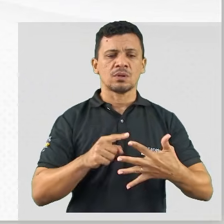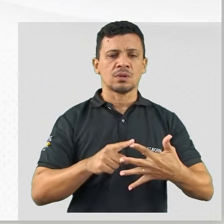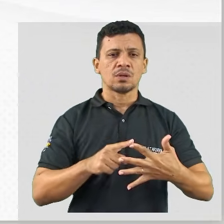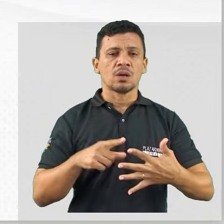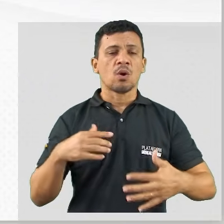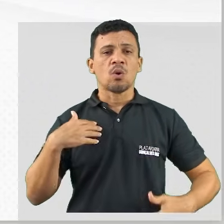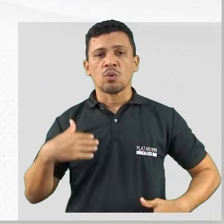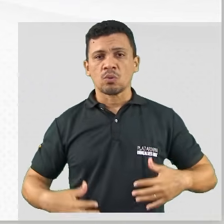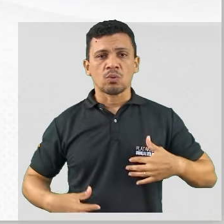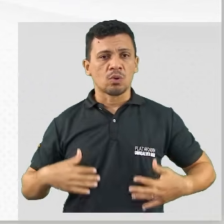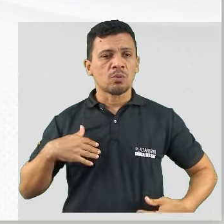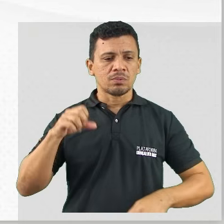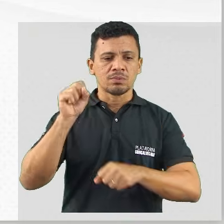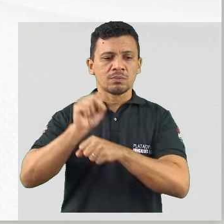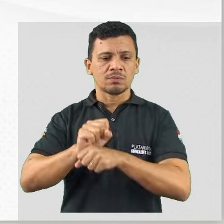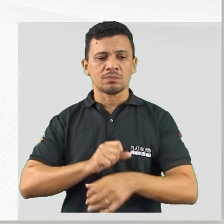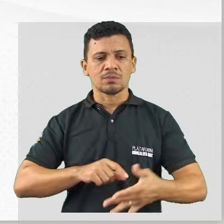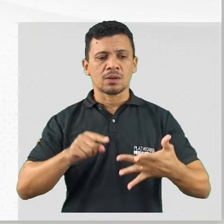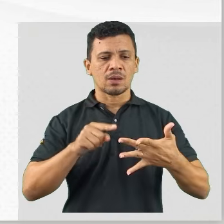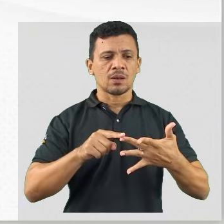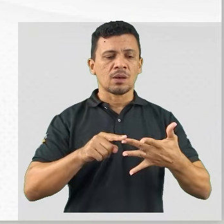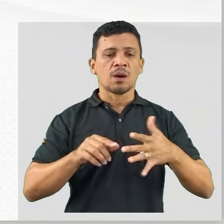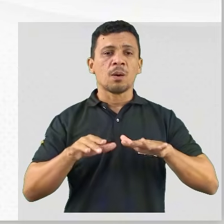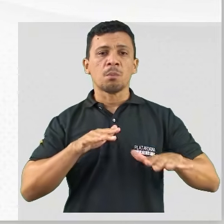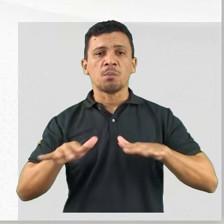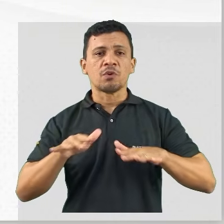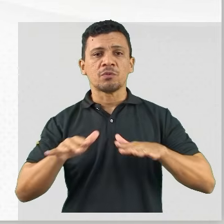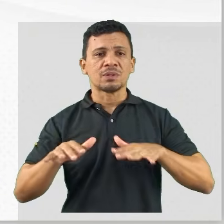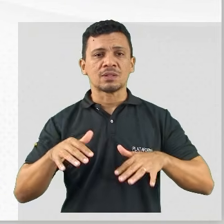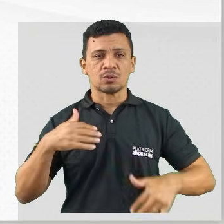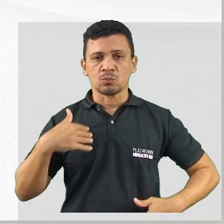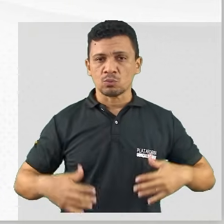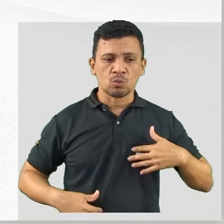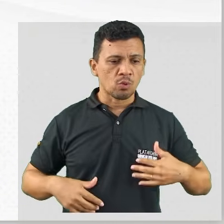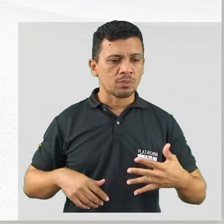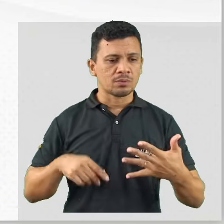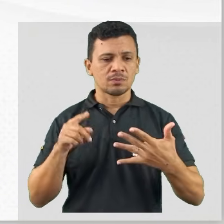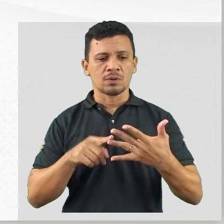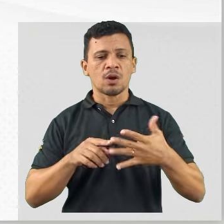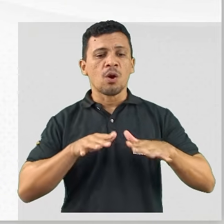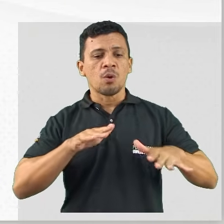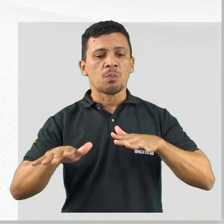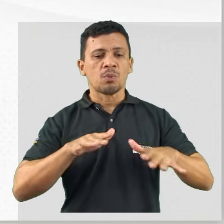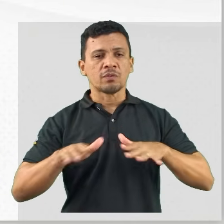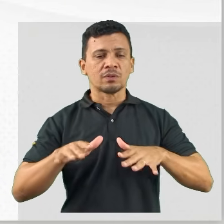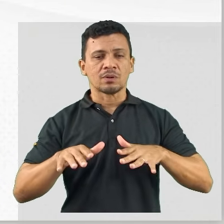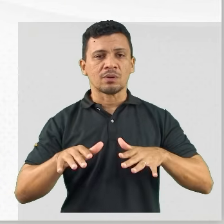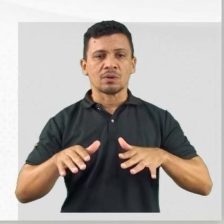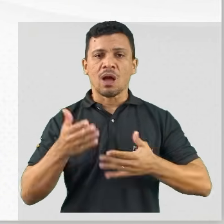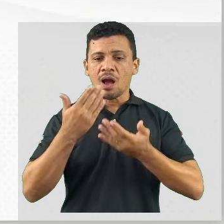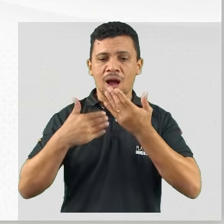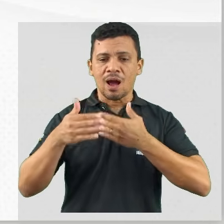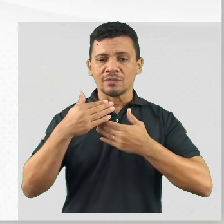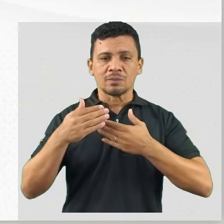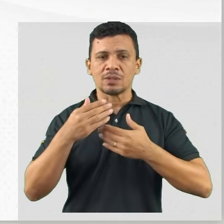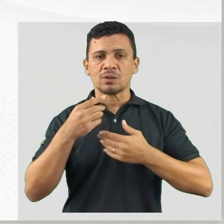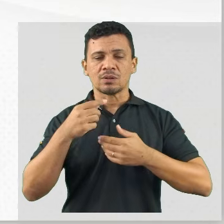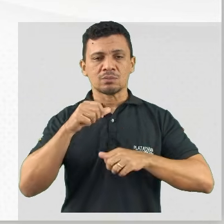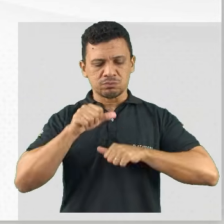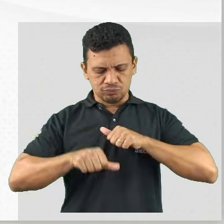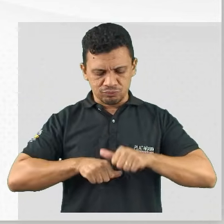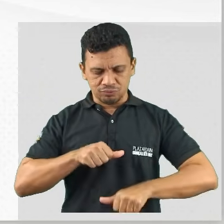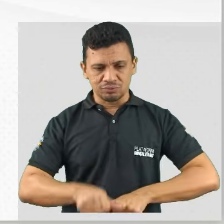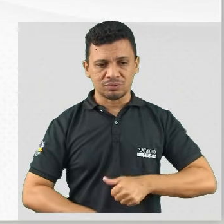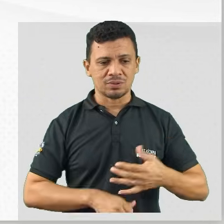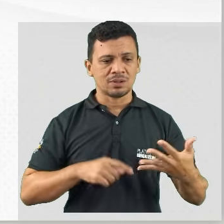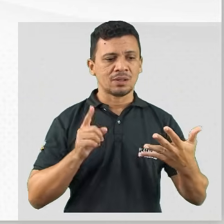das posições corporais. Letra C, movimentação do corpo. Letra D, movimentação do bolo alimentar pelo sistema digestório.